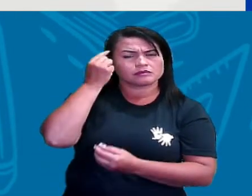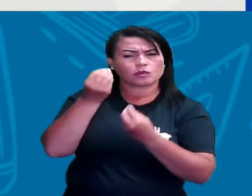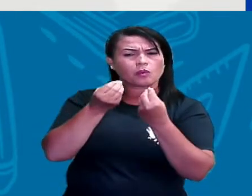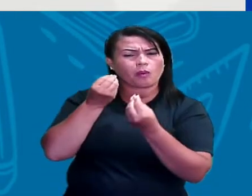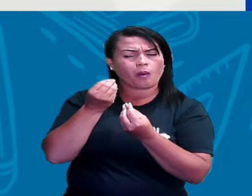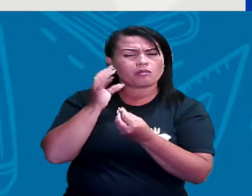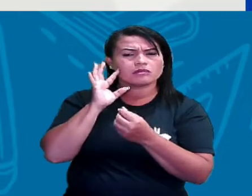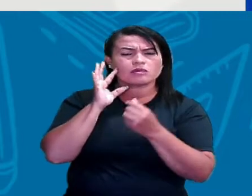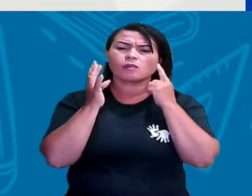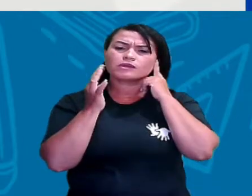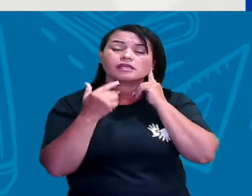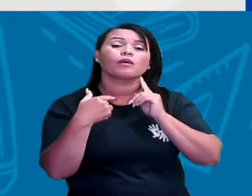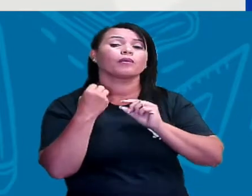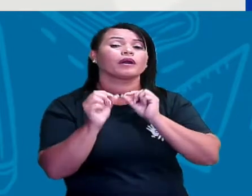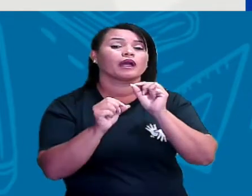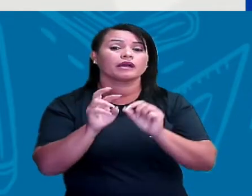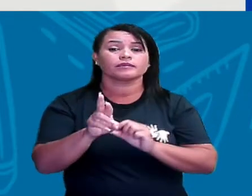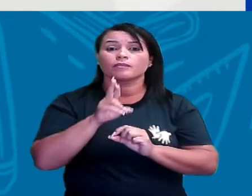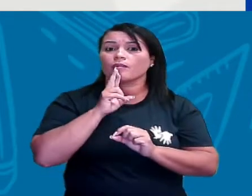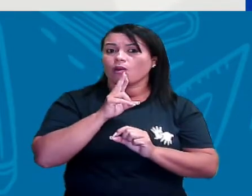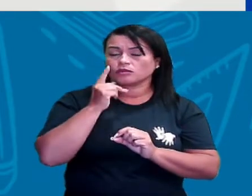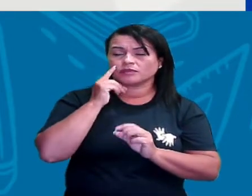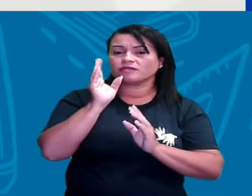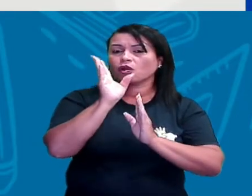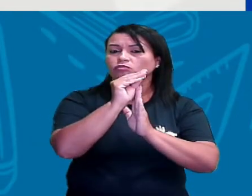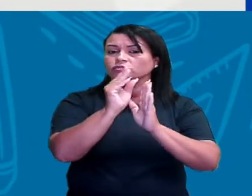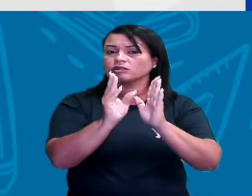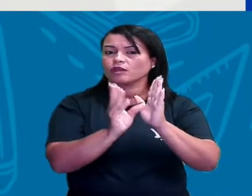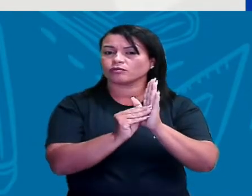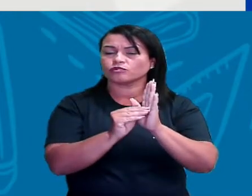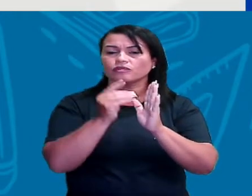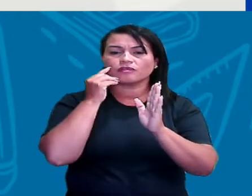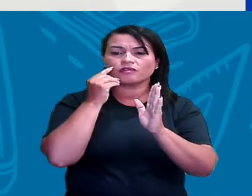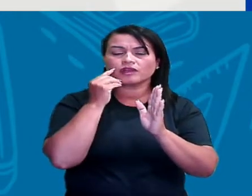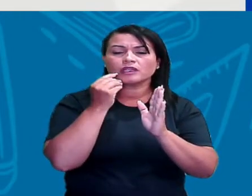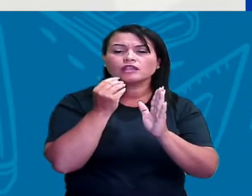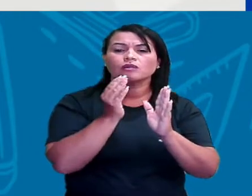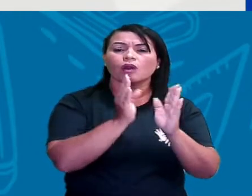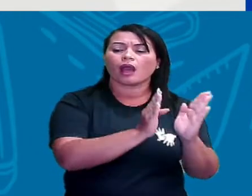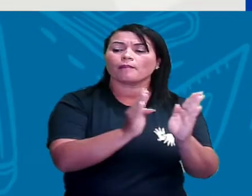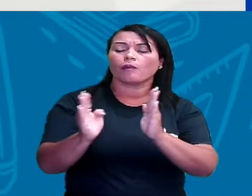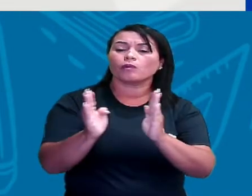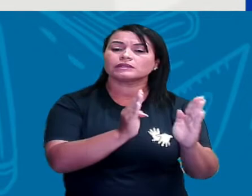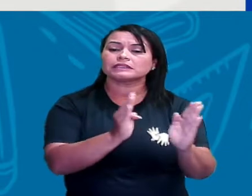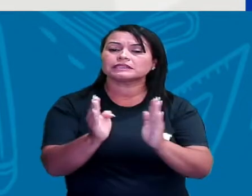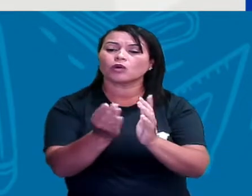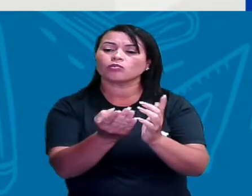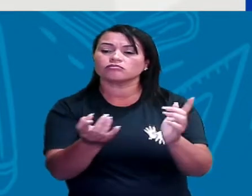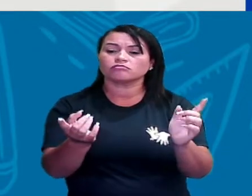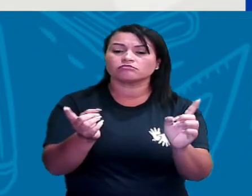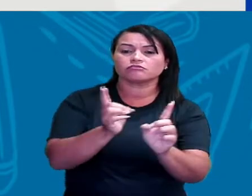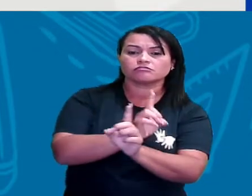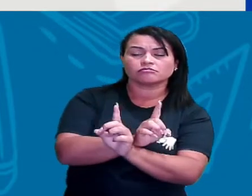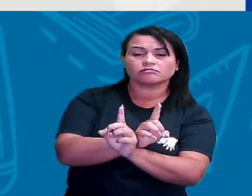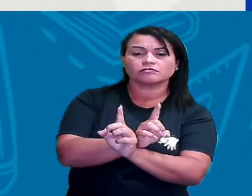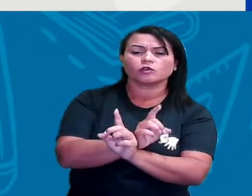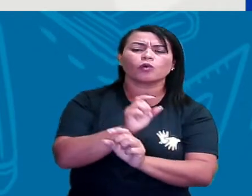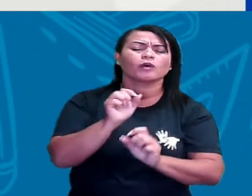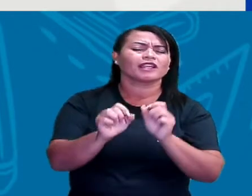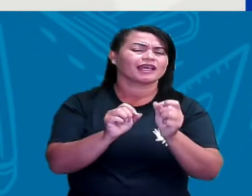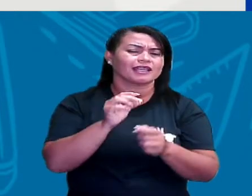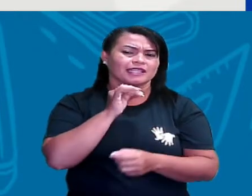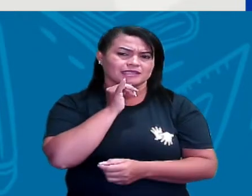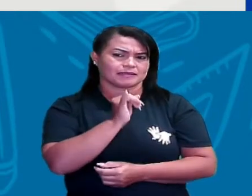Por que isso aconteceu? A resposta está no conteúdo referente ao valor posicional do número. Ou seja, o que quer dizer o